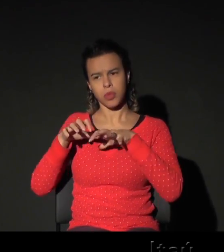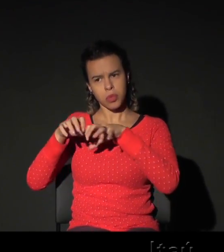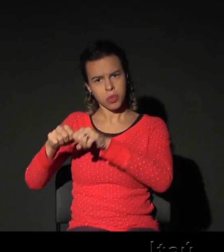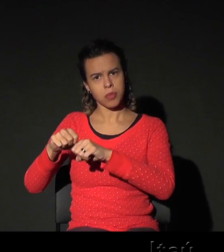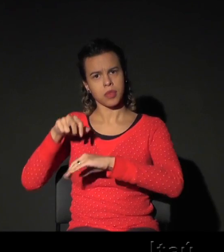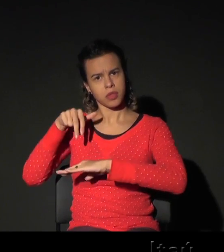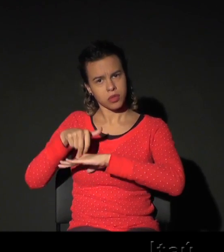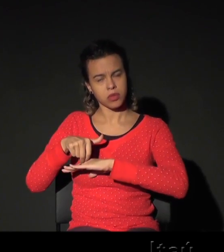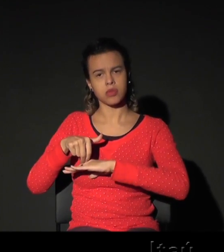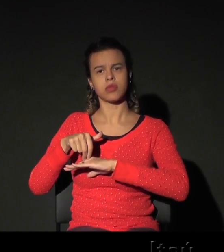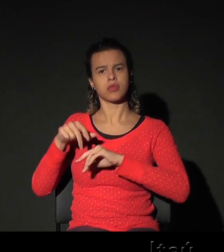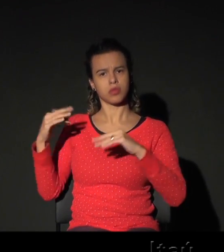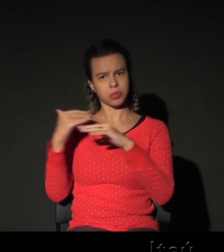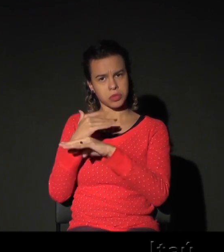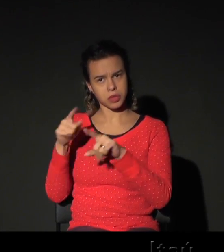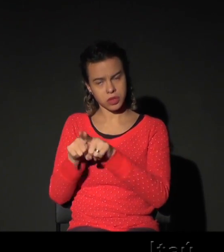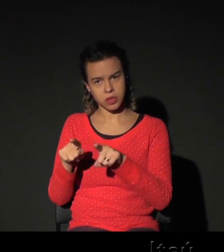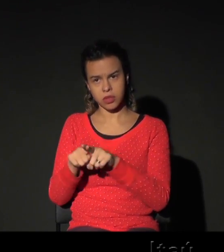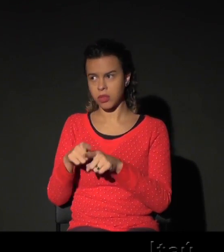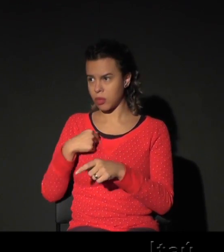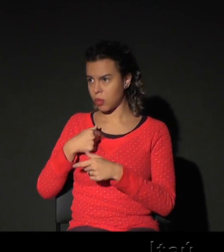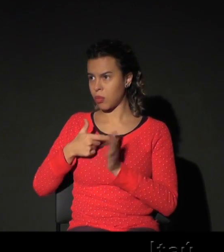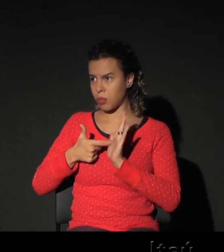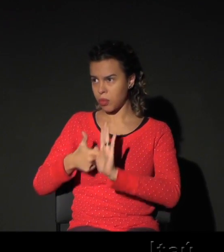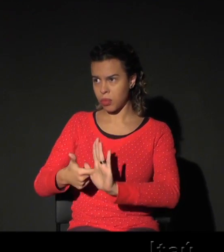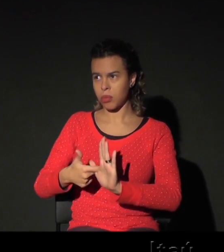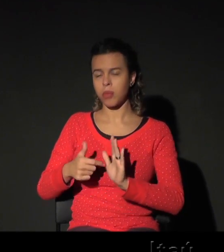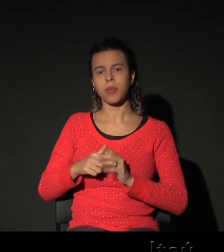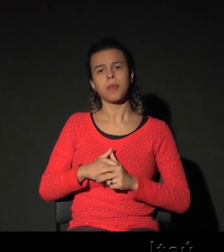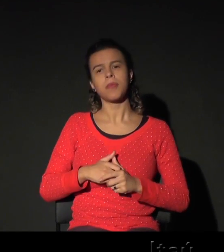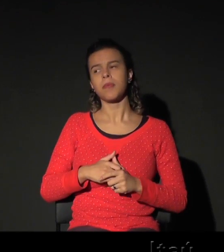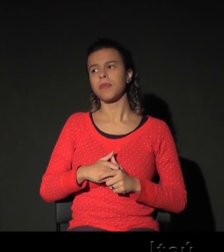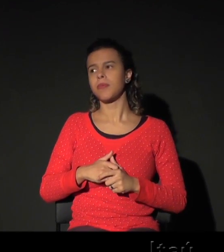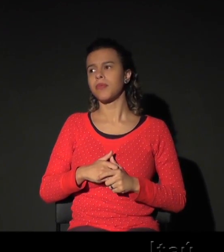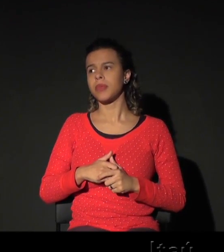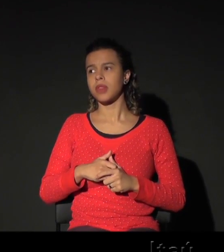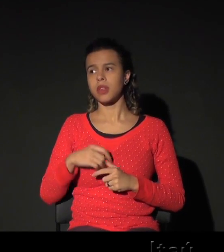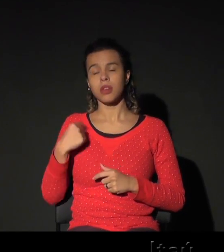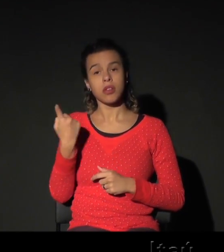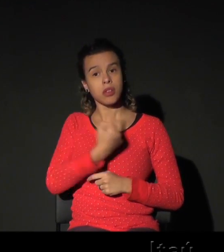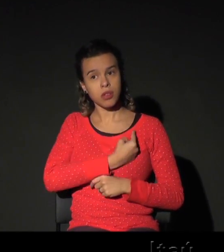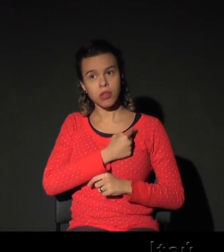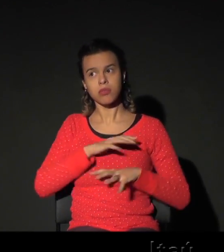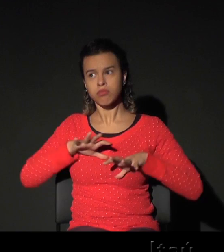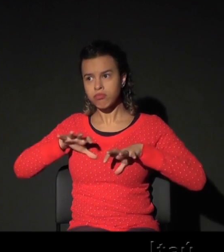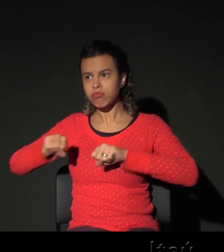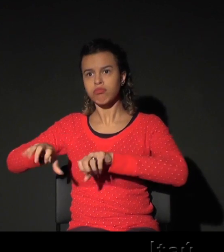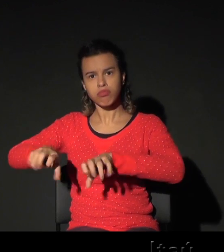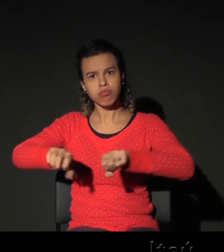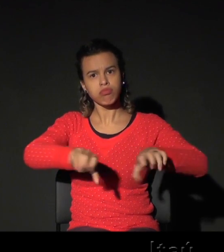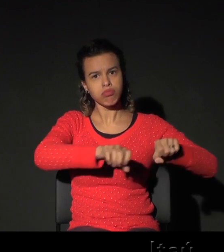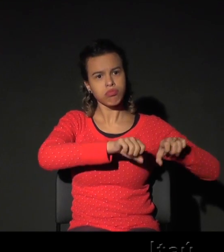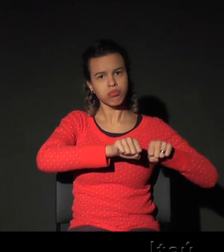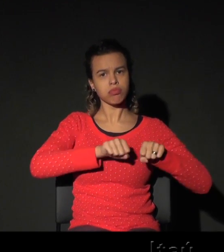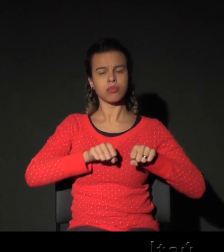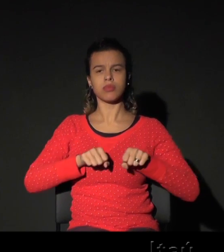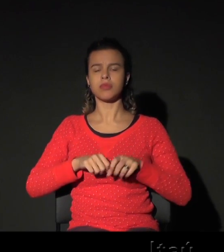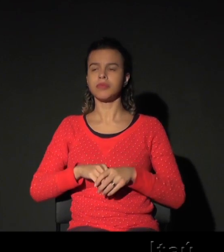ocupando espaços né como eu tô colocando aqui para vocês nós estamos ocupando o